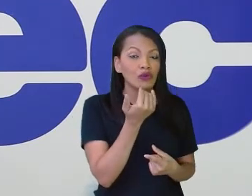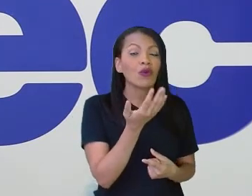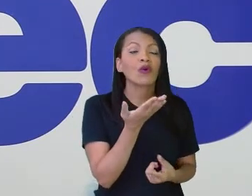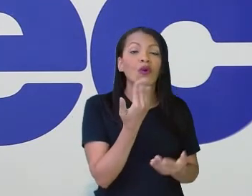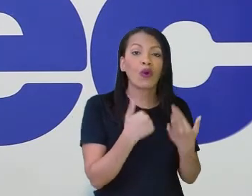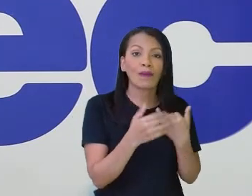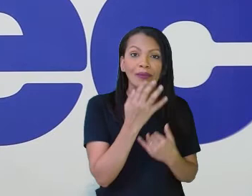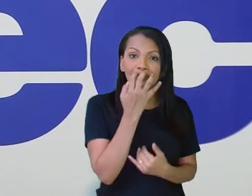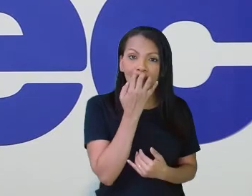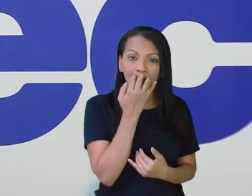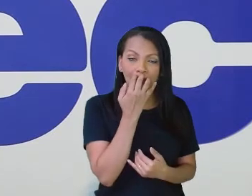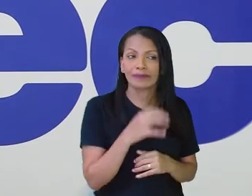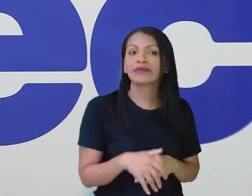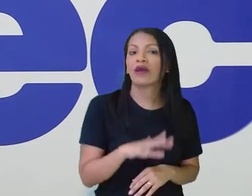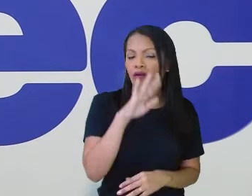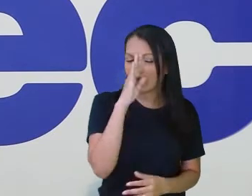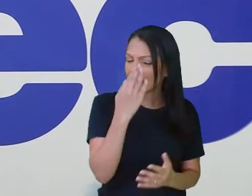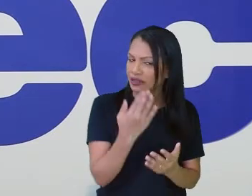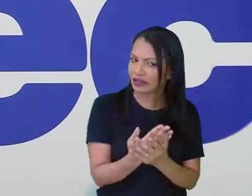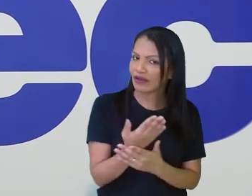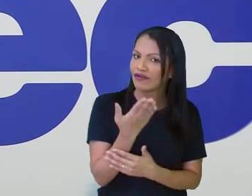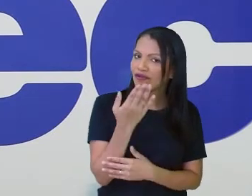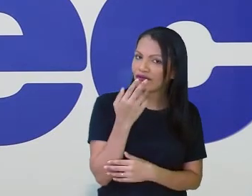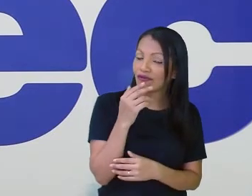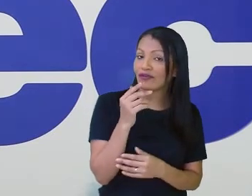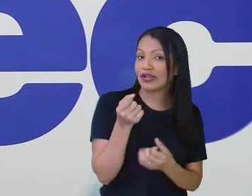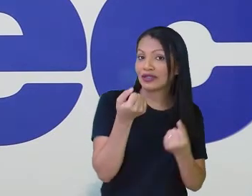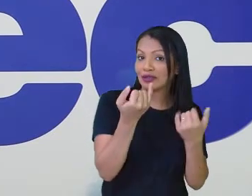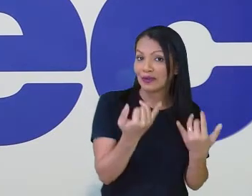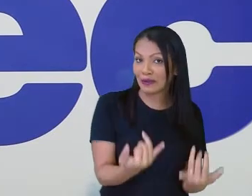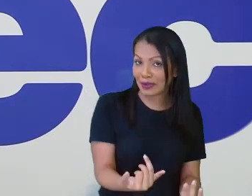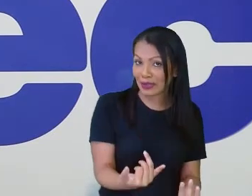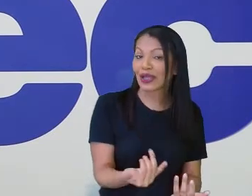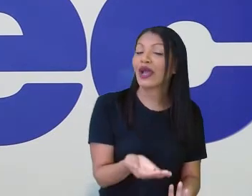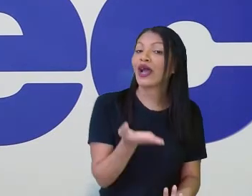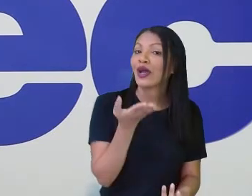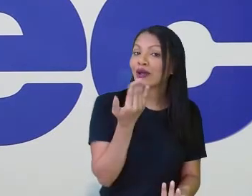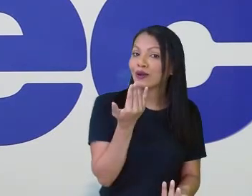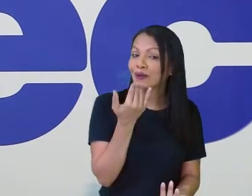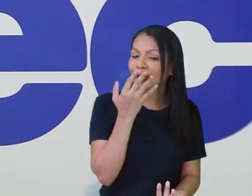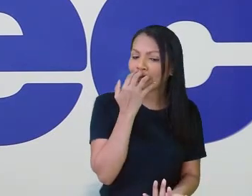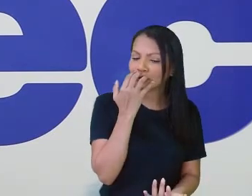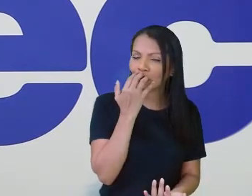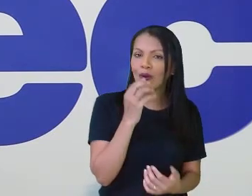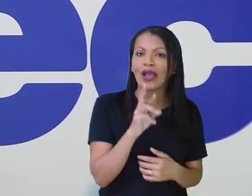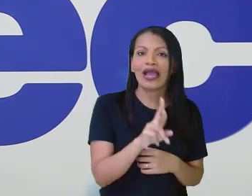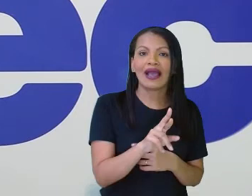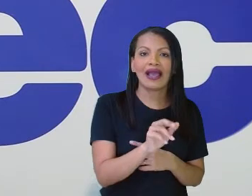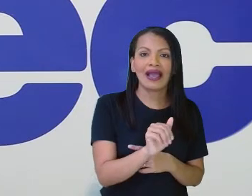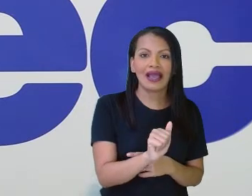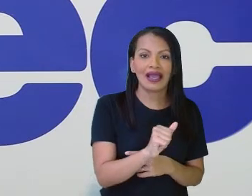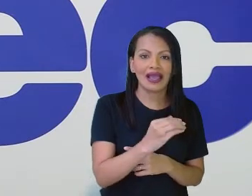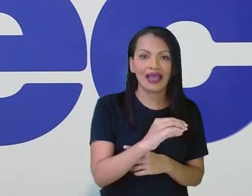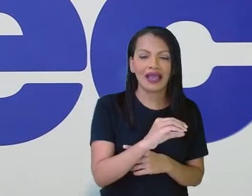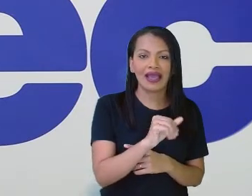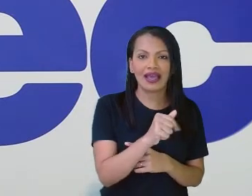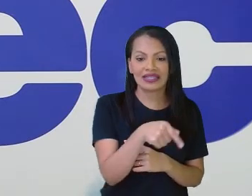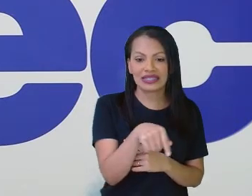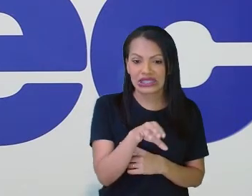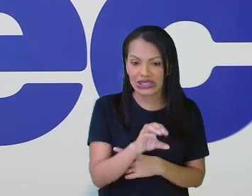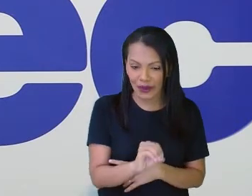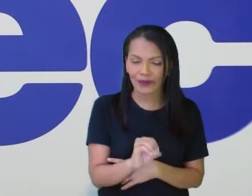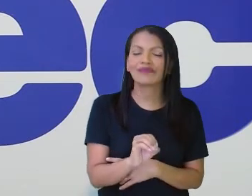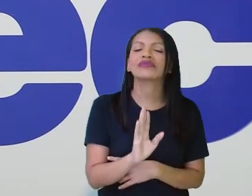né? eu acredito que ela está falando do cachorro, né? Acredito que seja isso. Bem, então, já sabe, né?